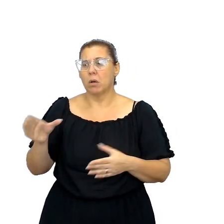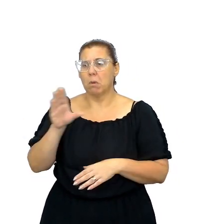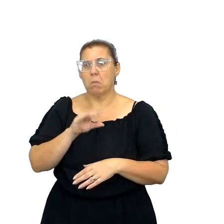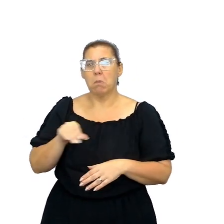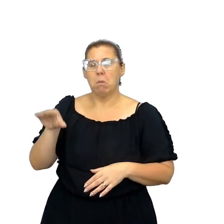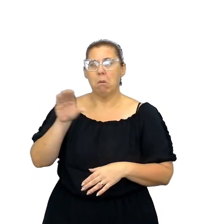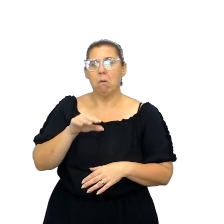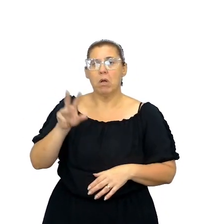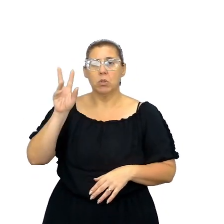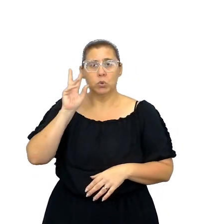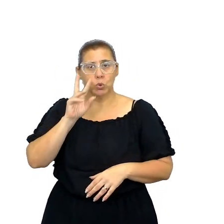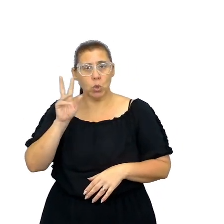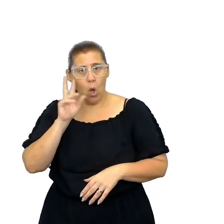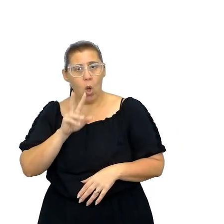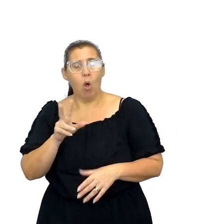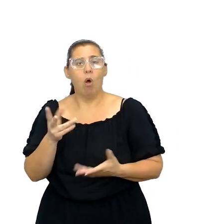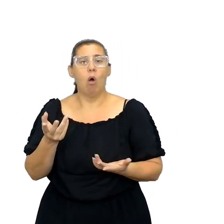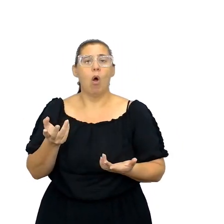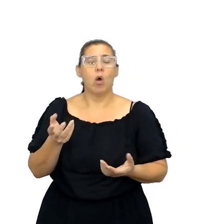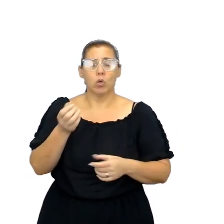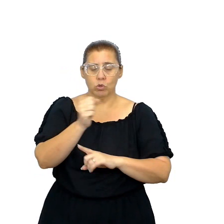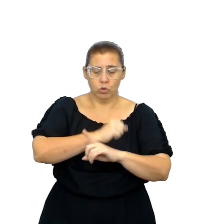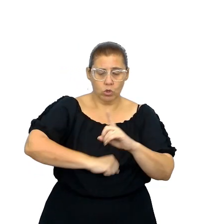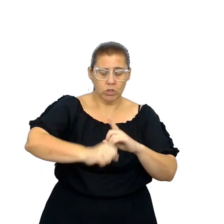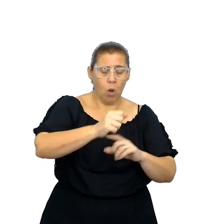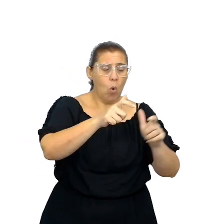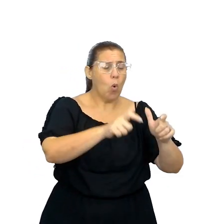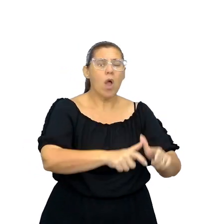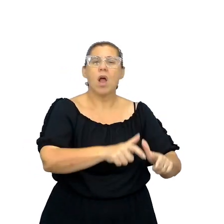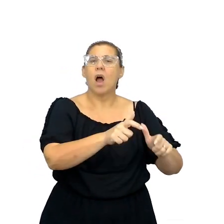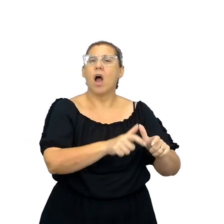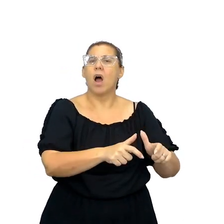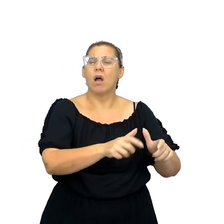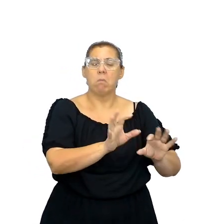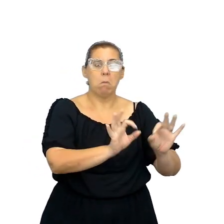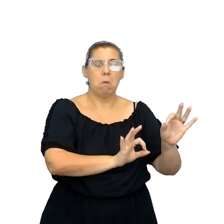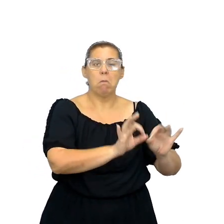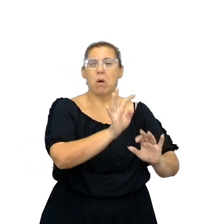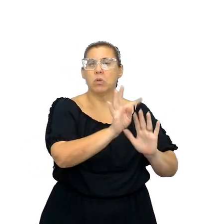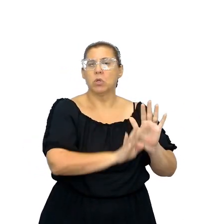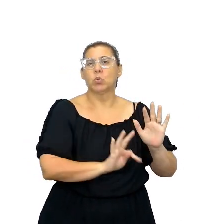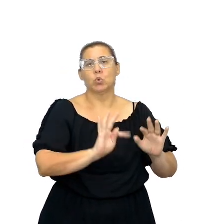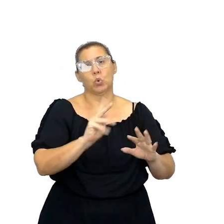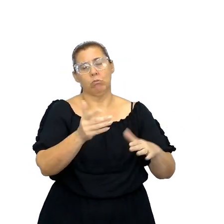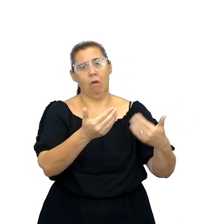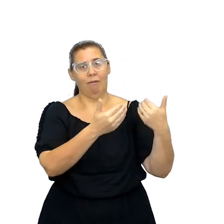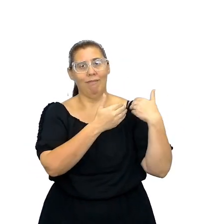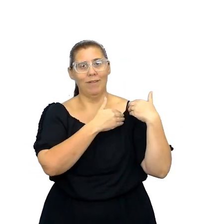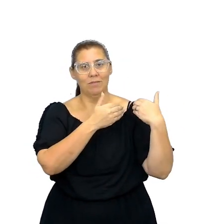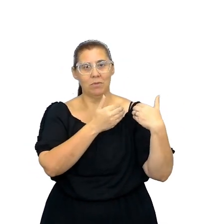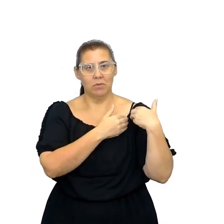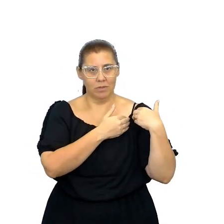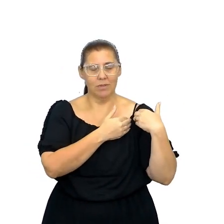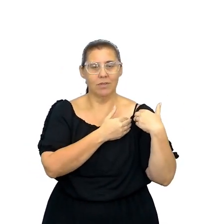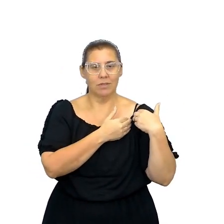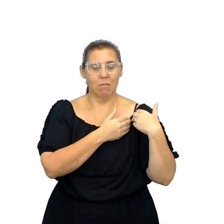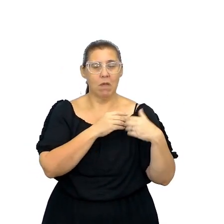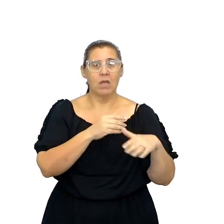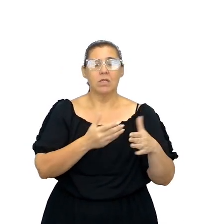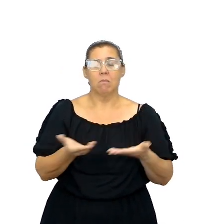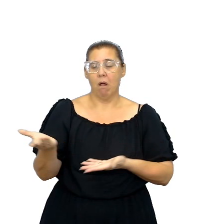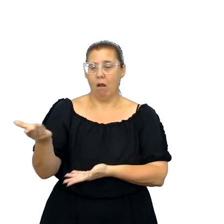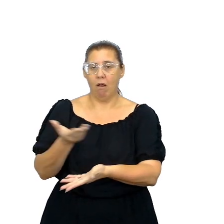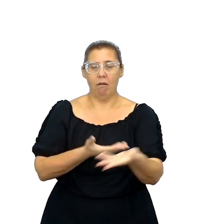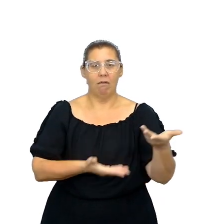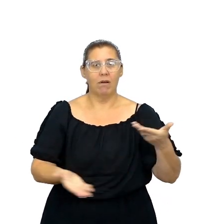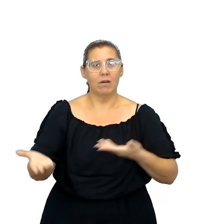contexto histórico e social, de onde se fala, todos esses são papéis sociais dos interlocutores no momento